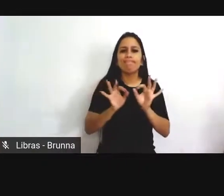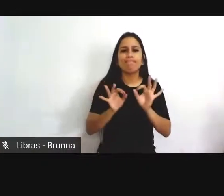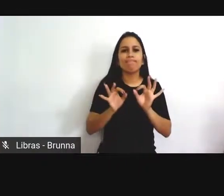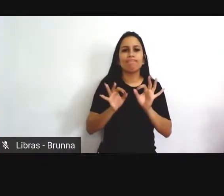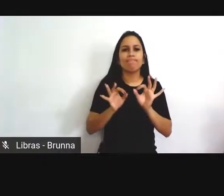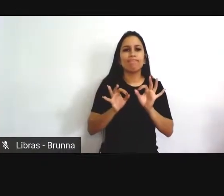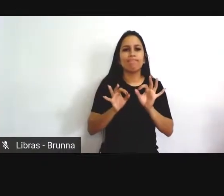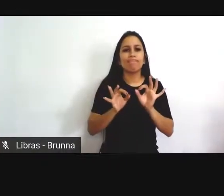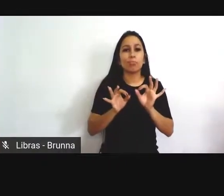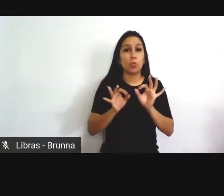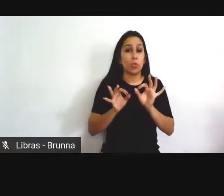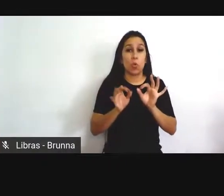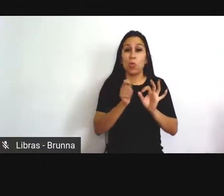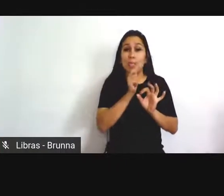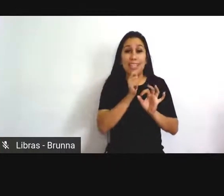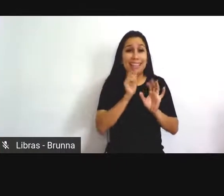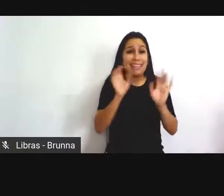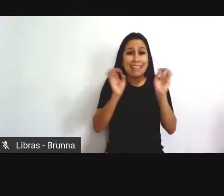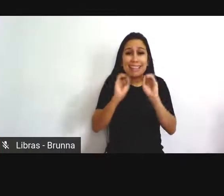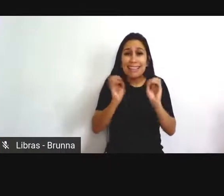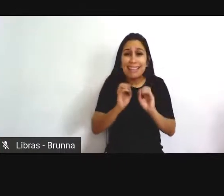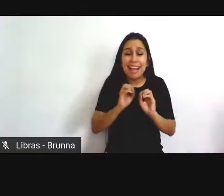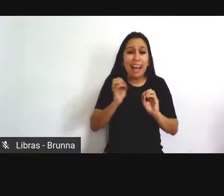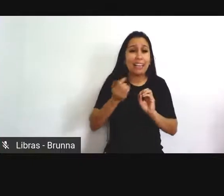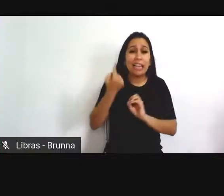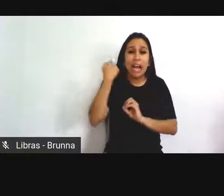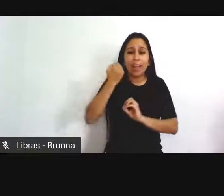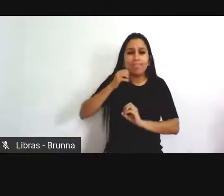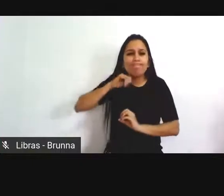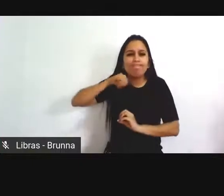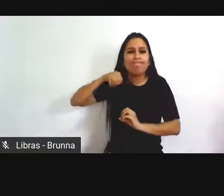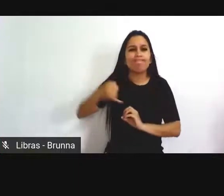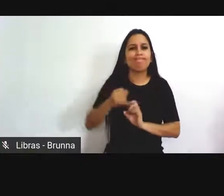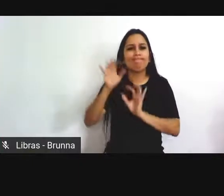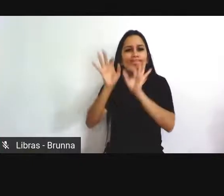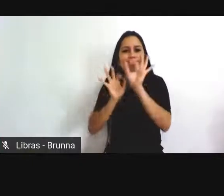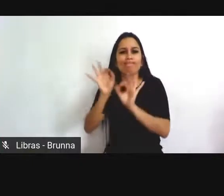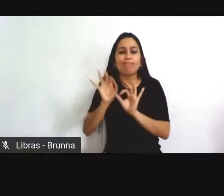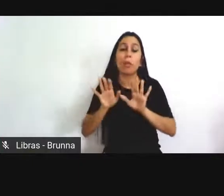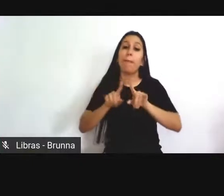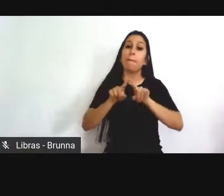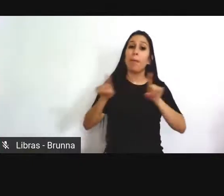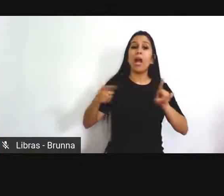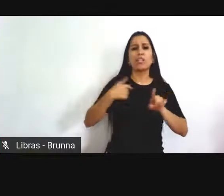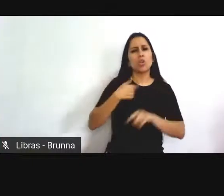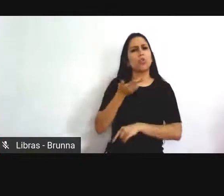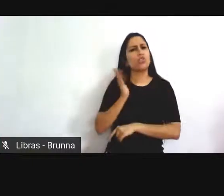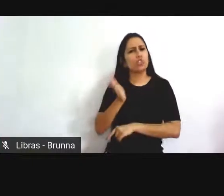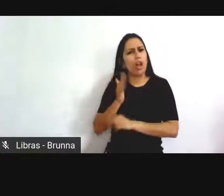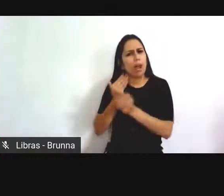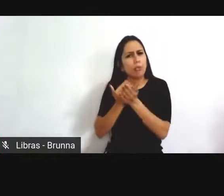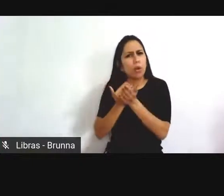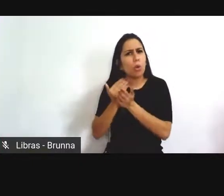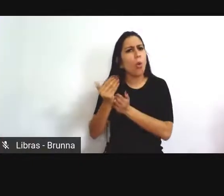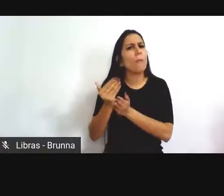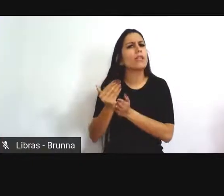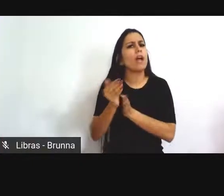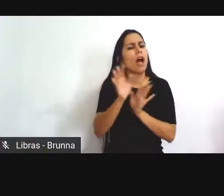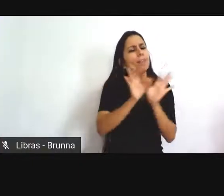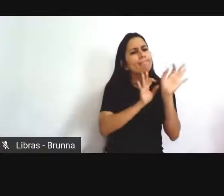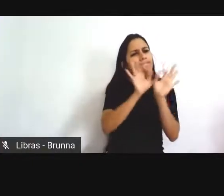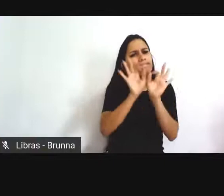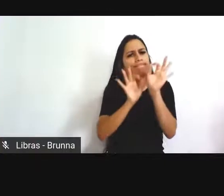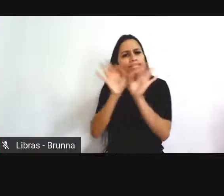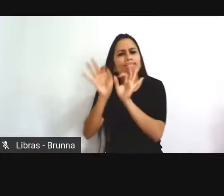ser aproveitado, mas, por outro lado, eu já havia iniciado o processo de otimização,